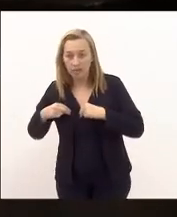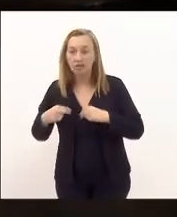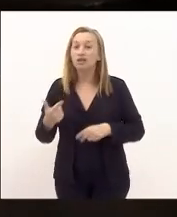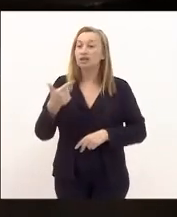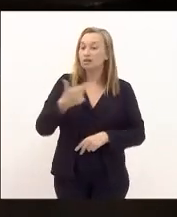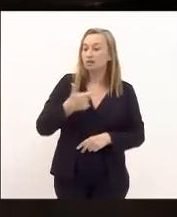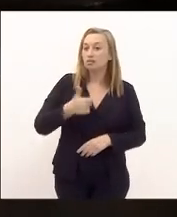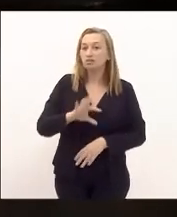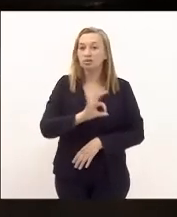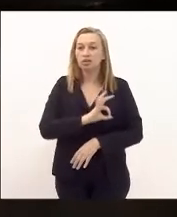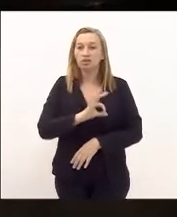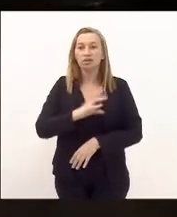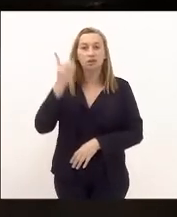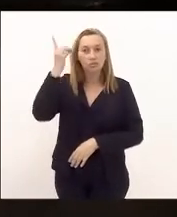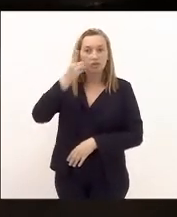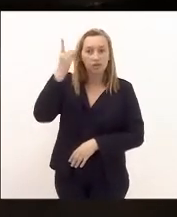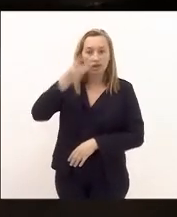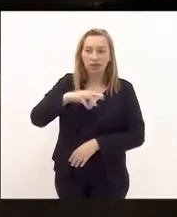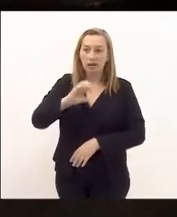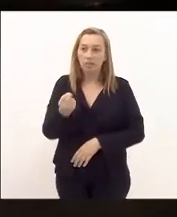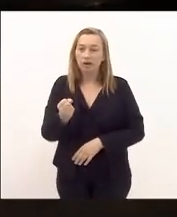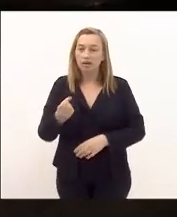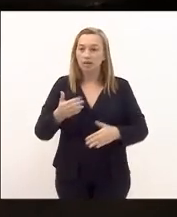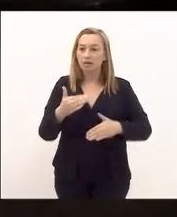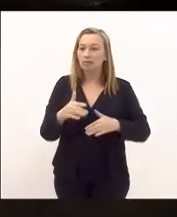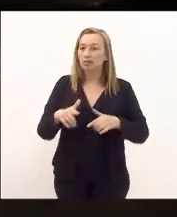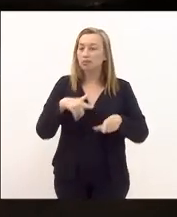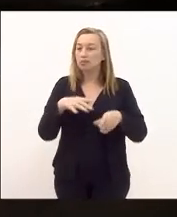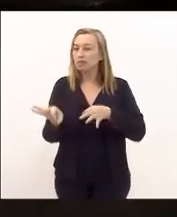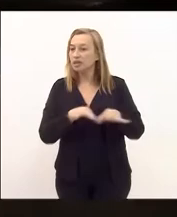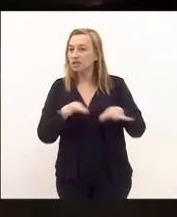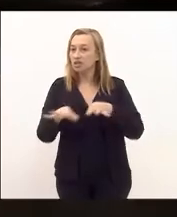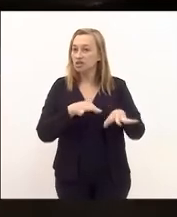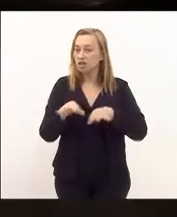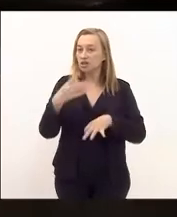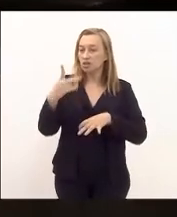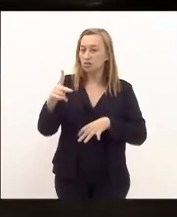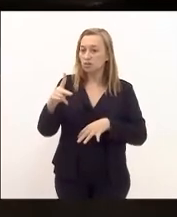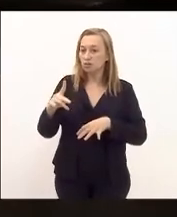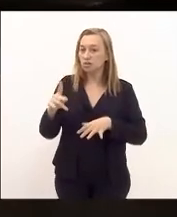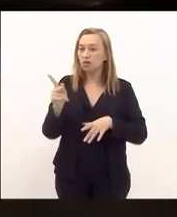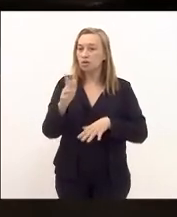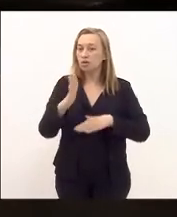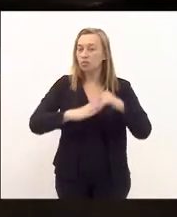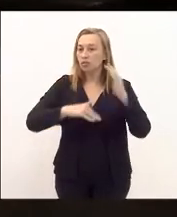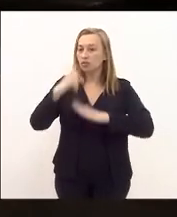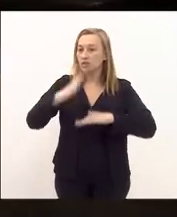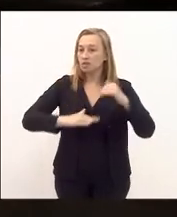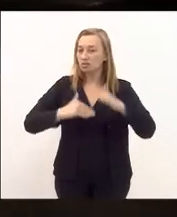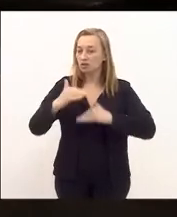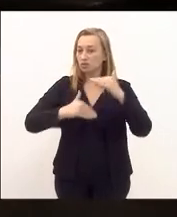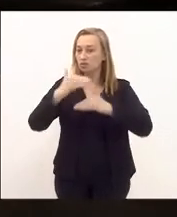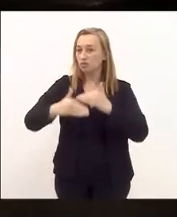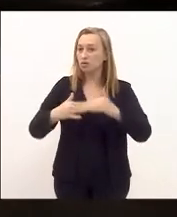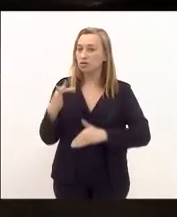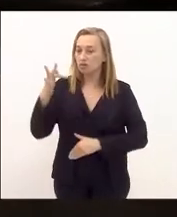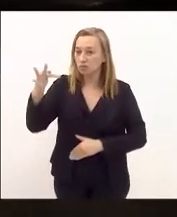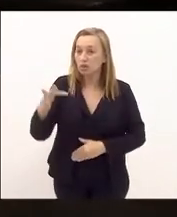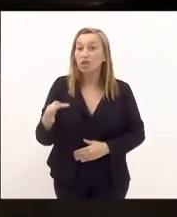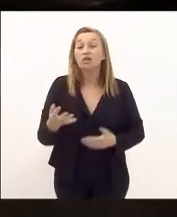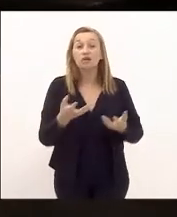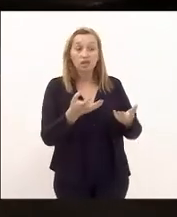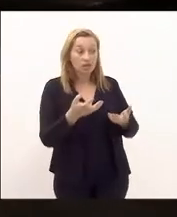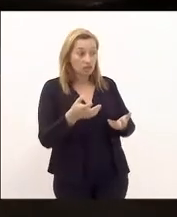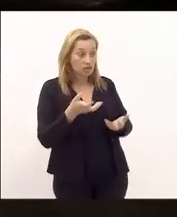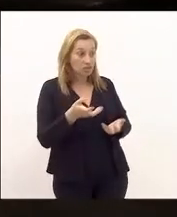policiais, deputada Marta, planejarem as suas carreiras. São mais profissionais preparados para o cidadão. Fiz questão de trazer esse boletim e